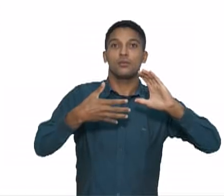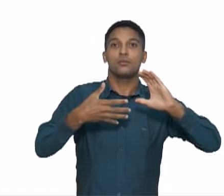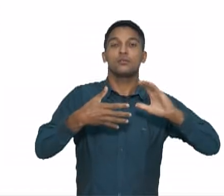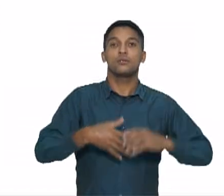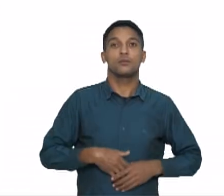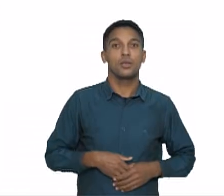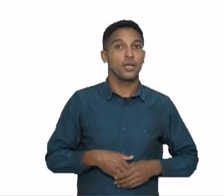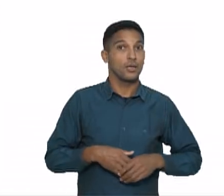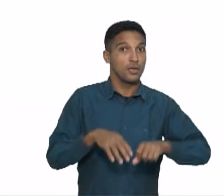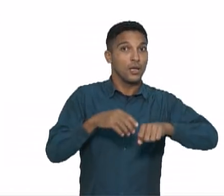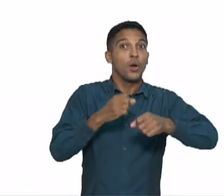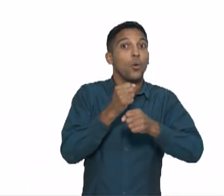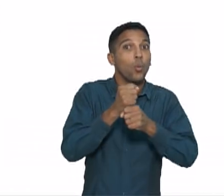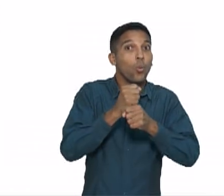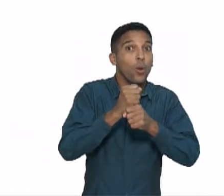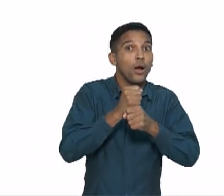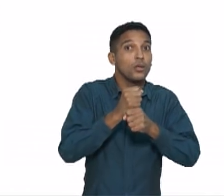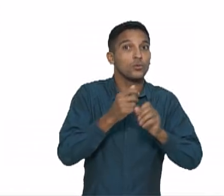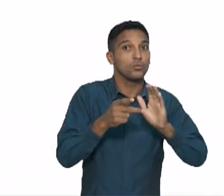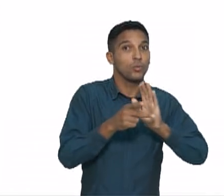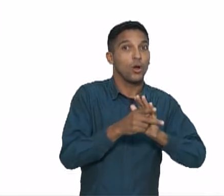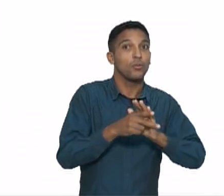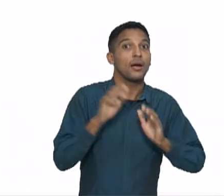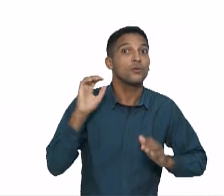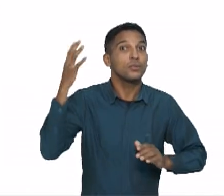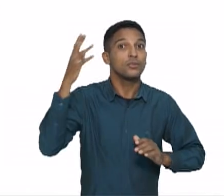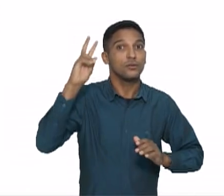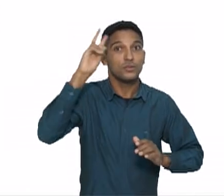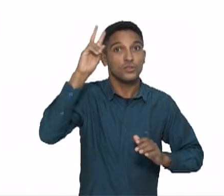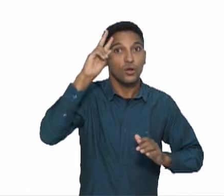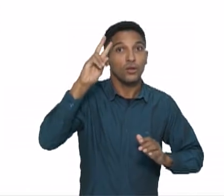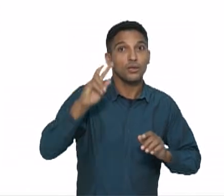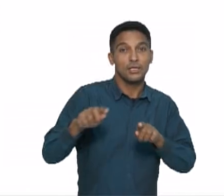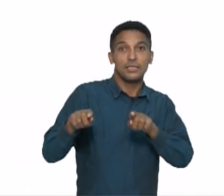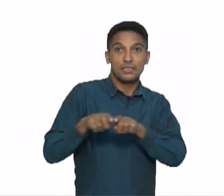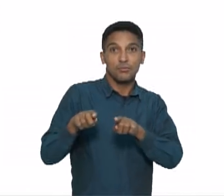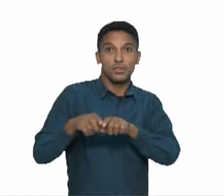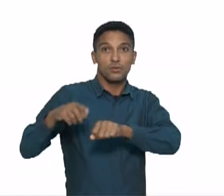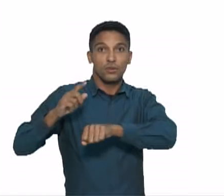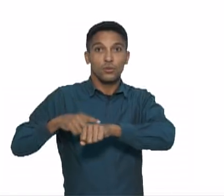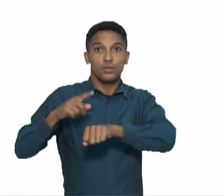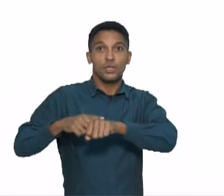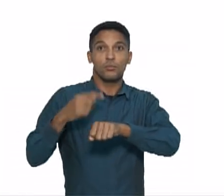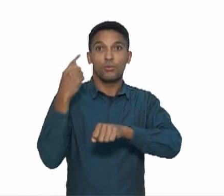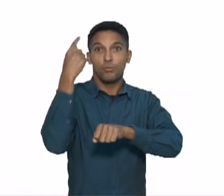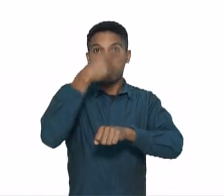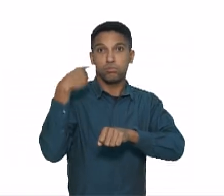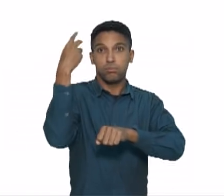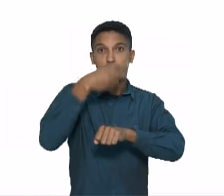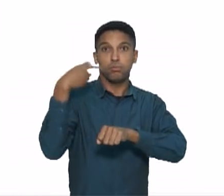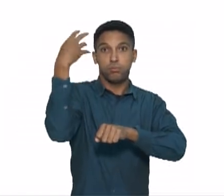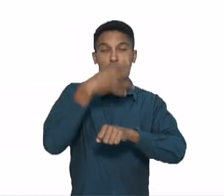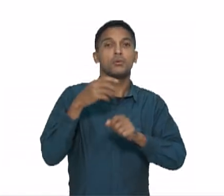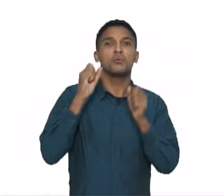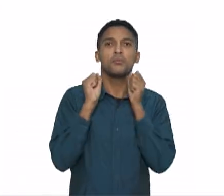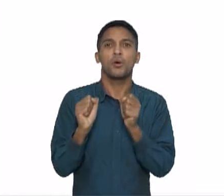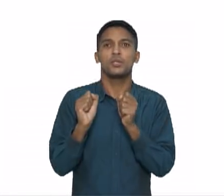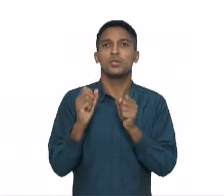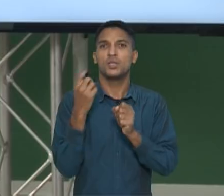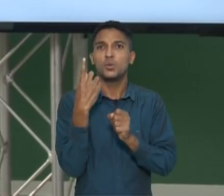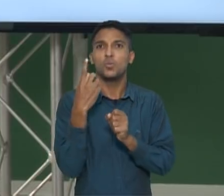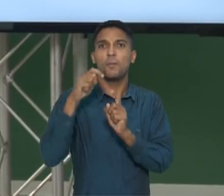história ocorre, o ano, e o tempo de duração da narrativa, que pode ser de um mês, um dia, alguns minutos,